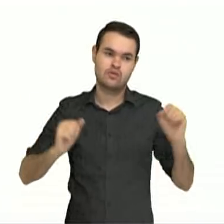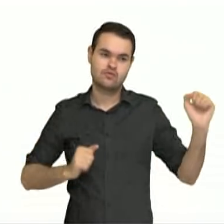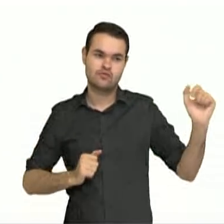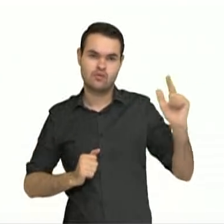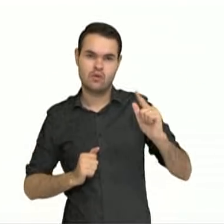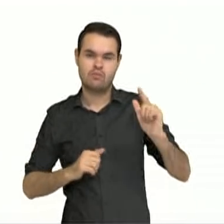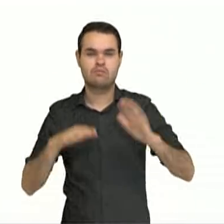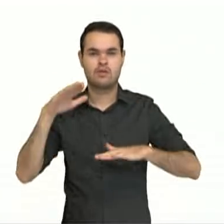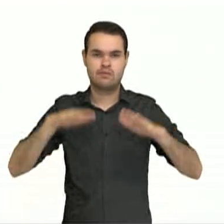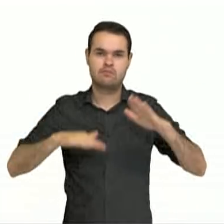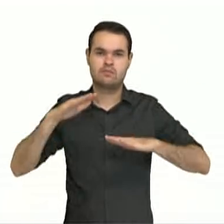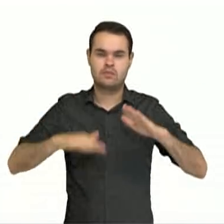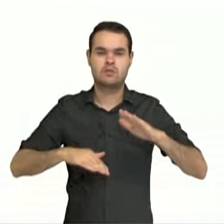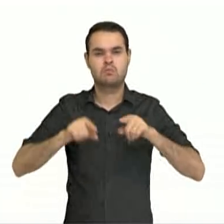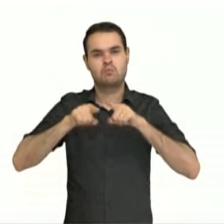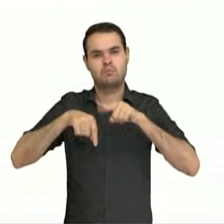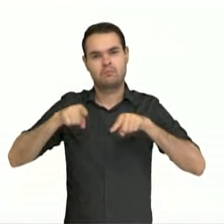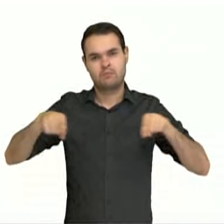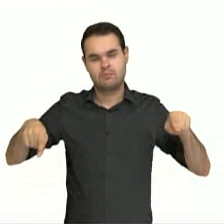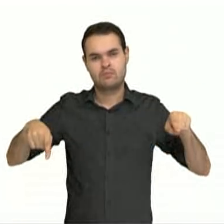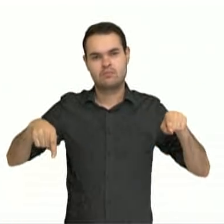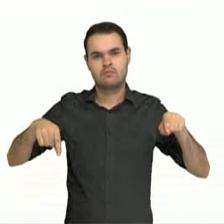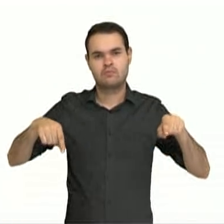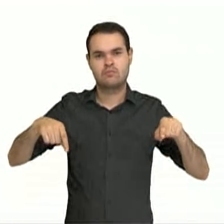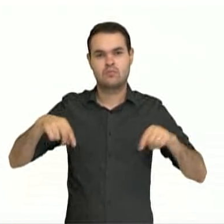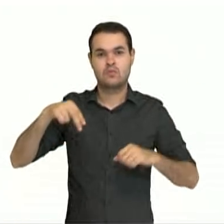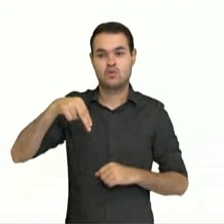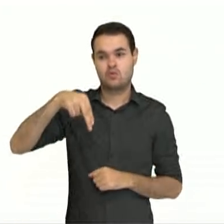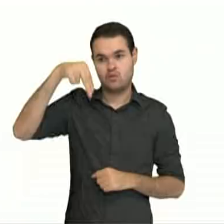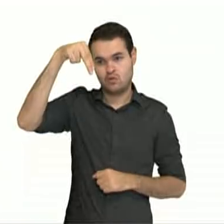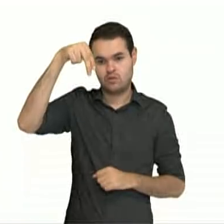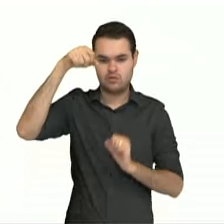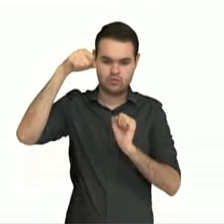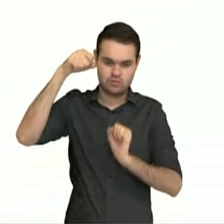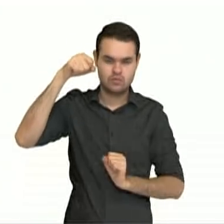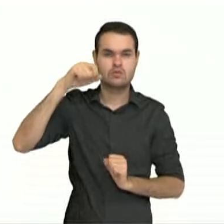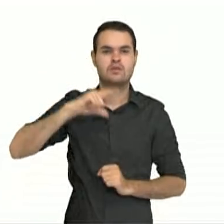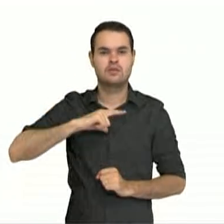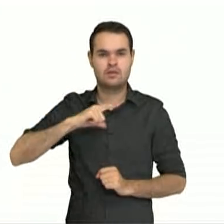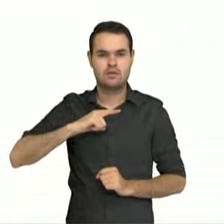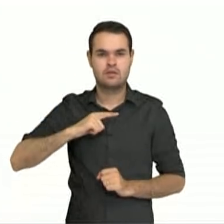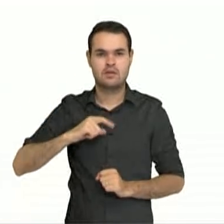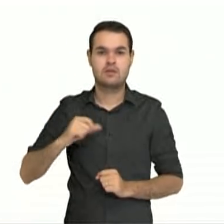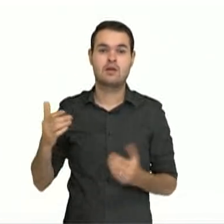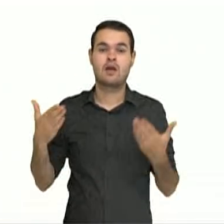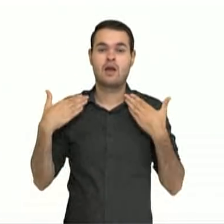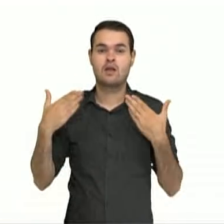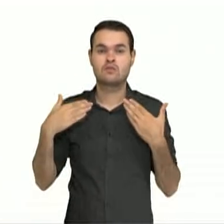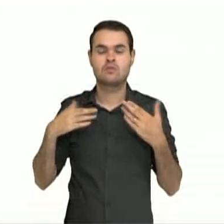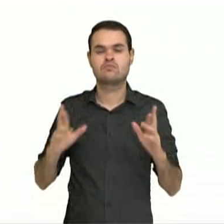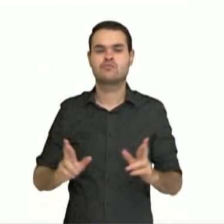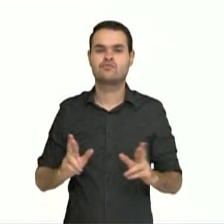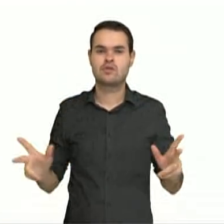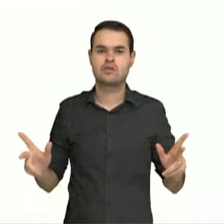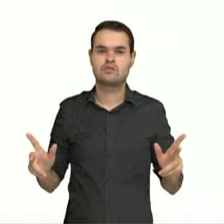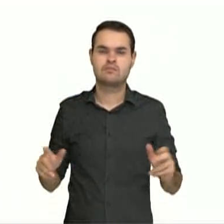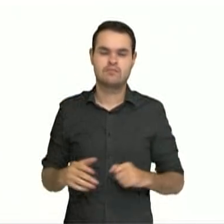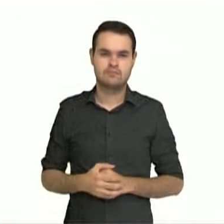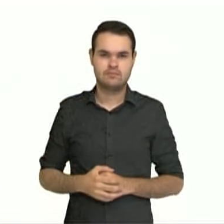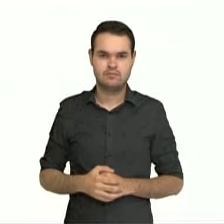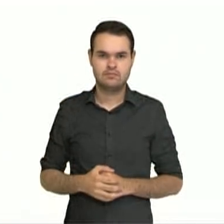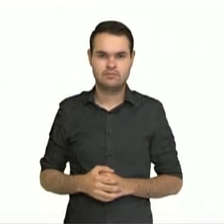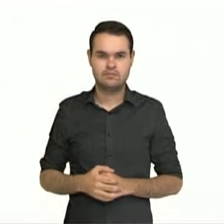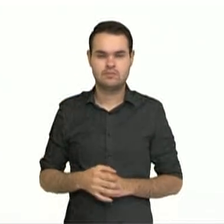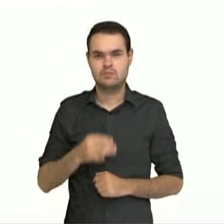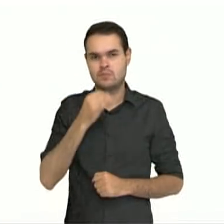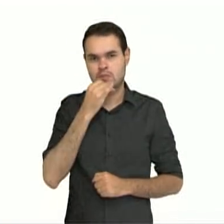aí isso faz com que o hemisfério norte e o hemisfério sul recebam quantidades diferentes de calor ao longo do ano. Aí eu vou ter,